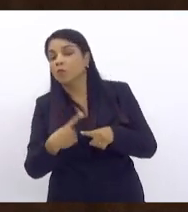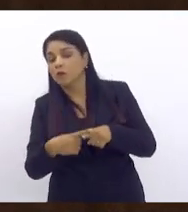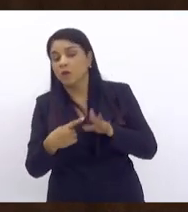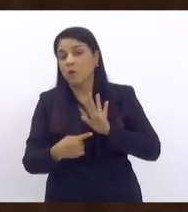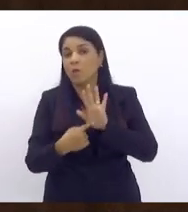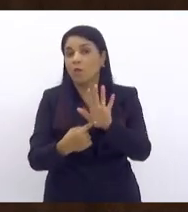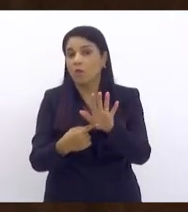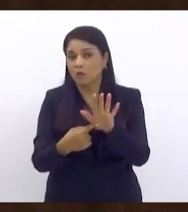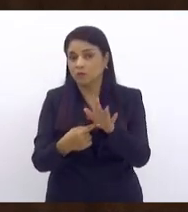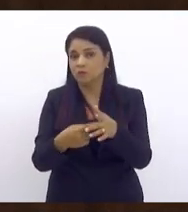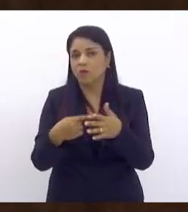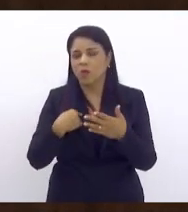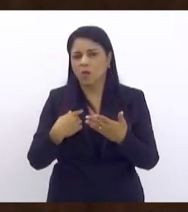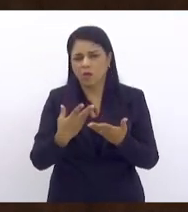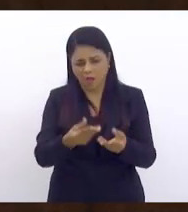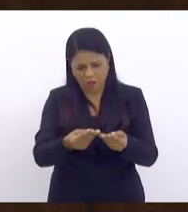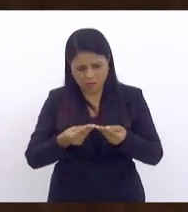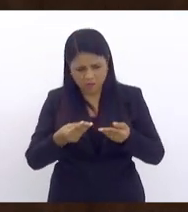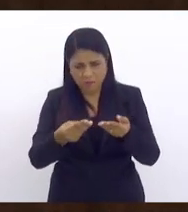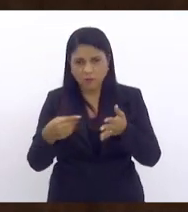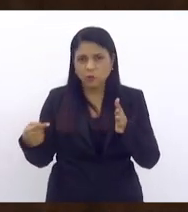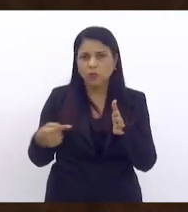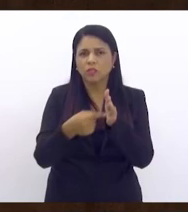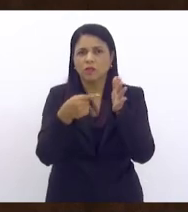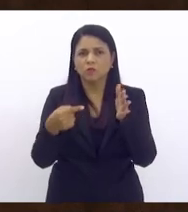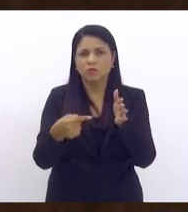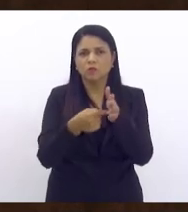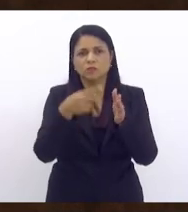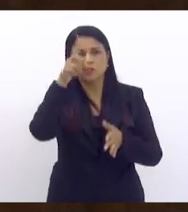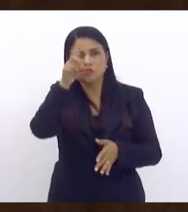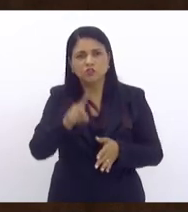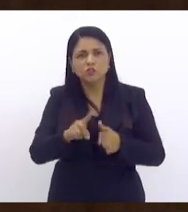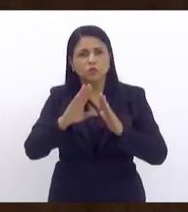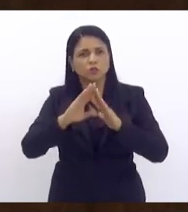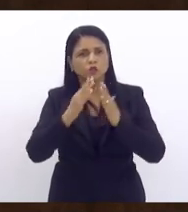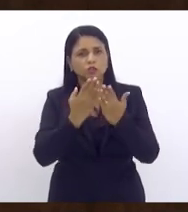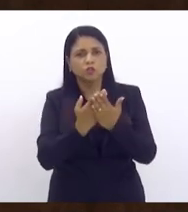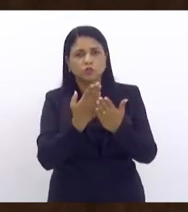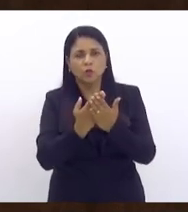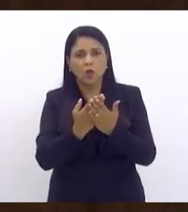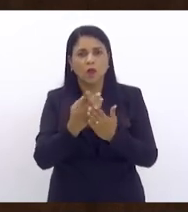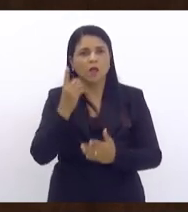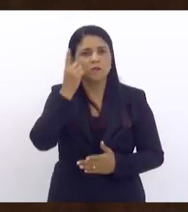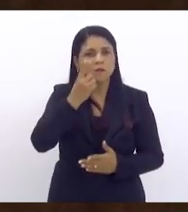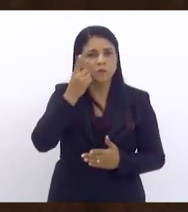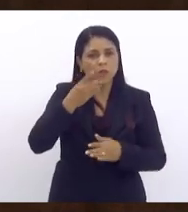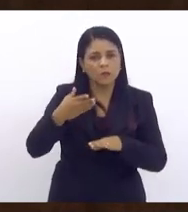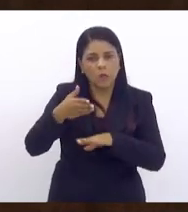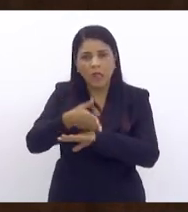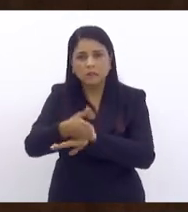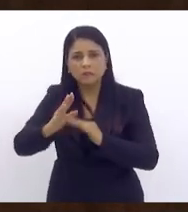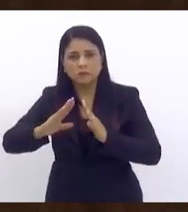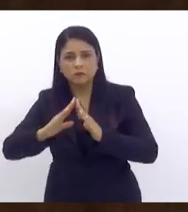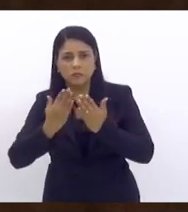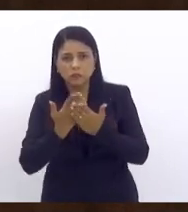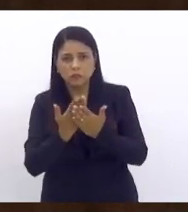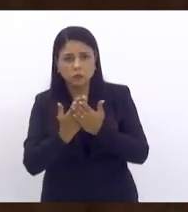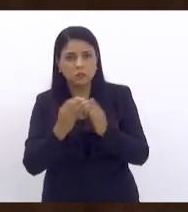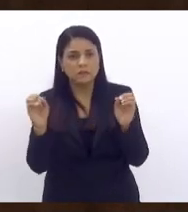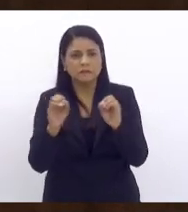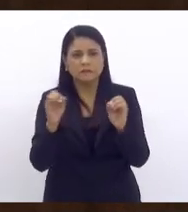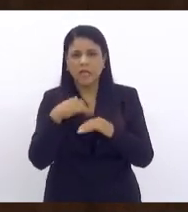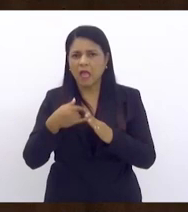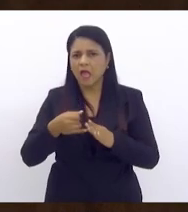recebendo várias denúncias de diretoras e diretores da escola, com deputados indo até as escolas, sem aviso